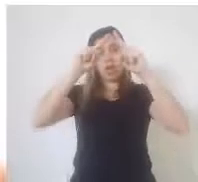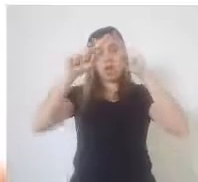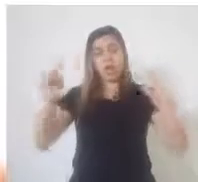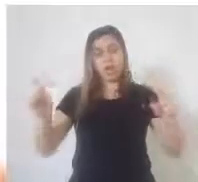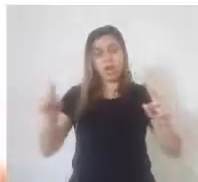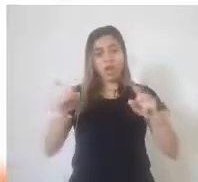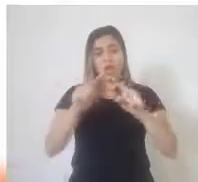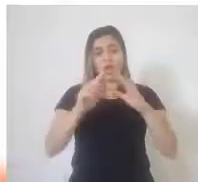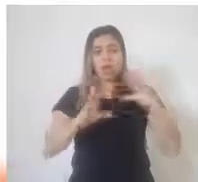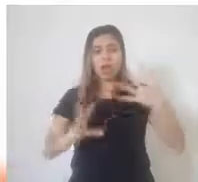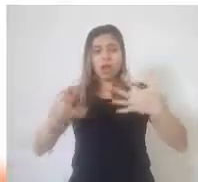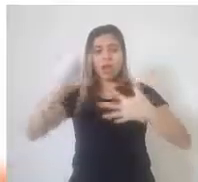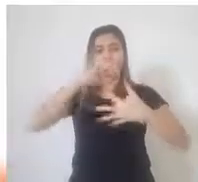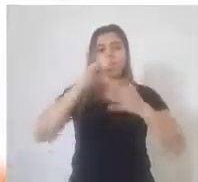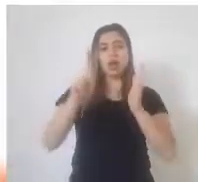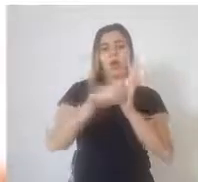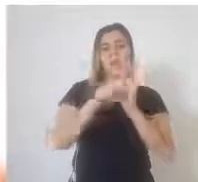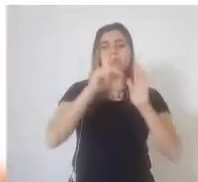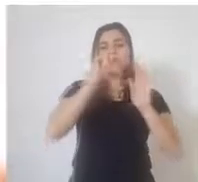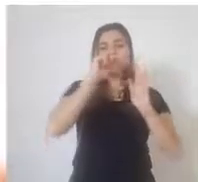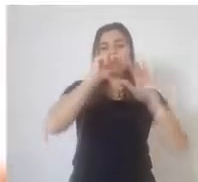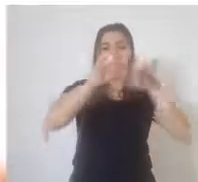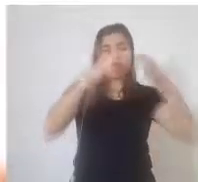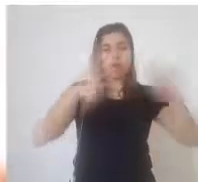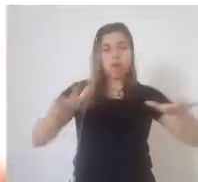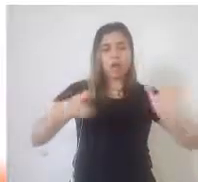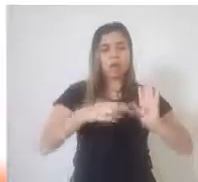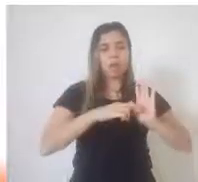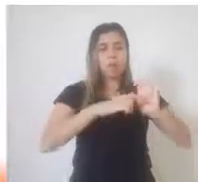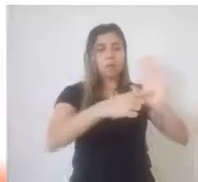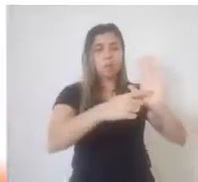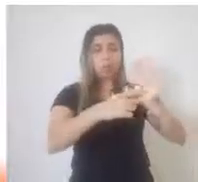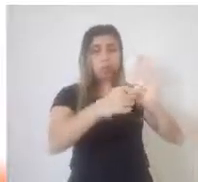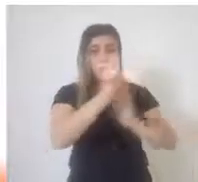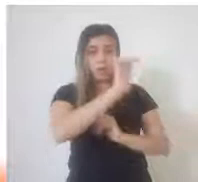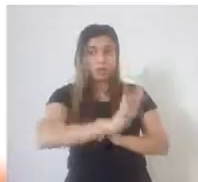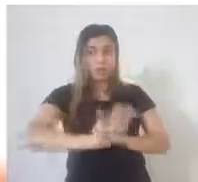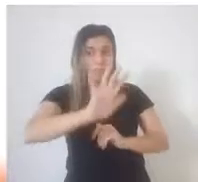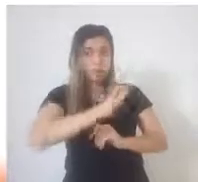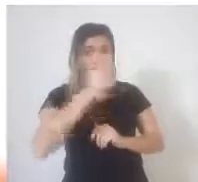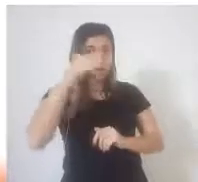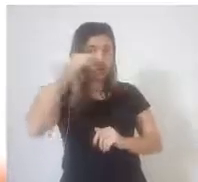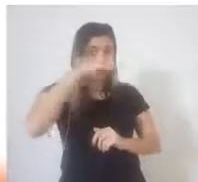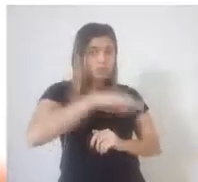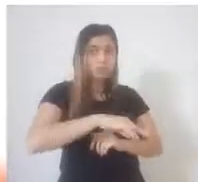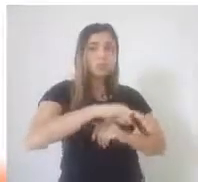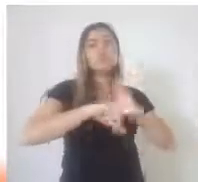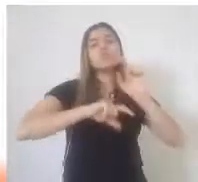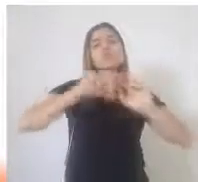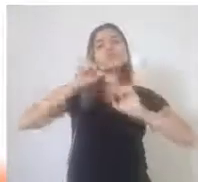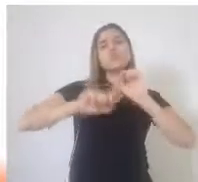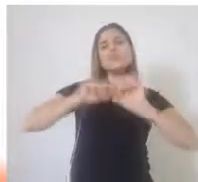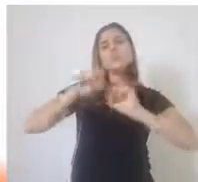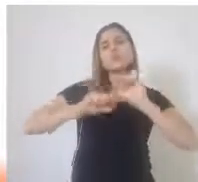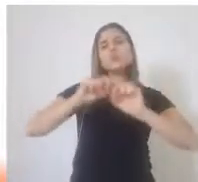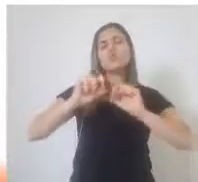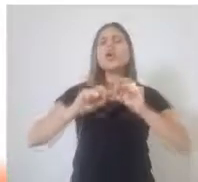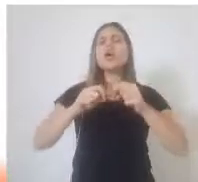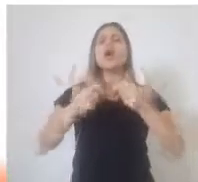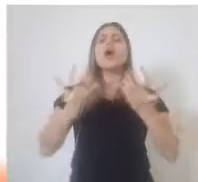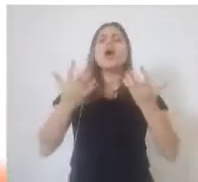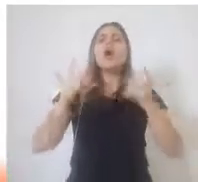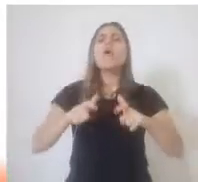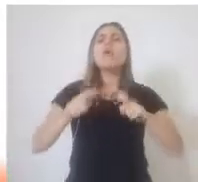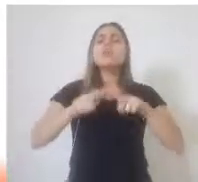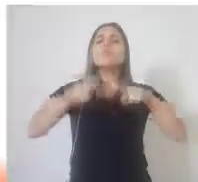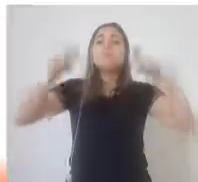cadeia alimentar aquática que está sendo representada nessa pirâmide de energia, ela demonstra